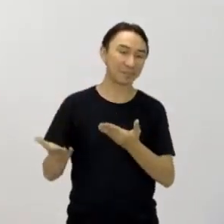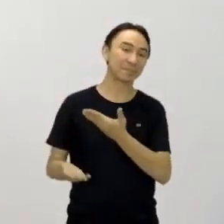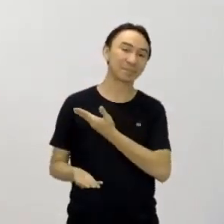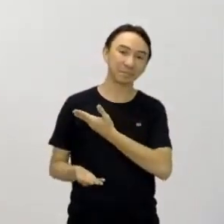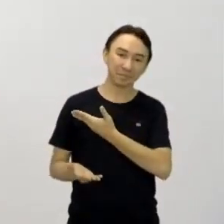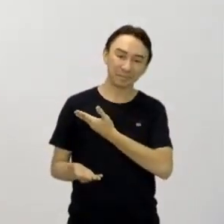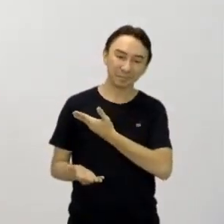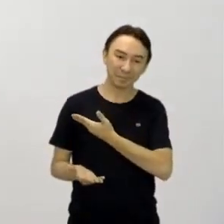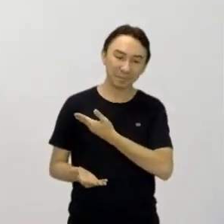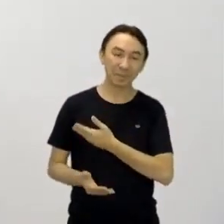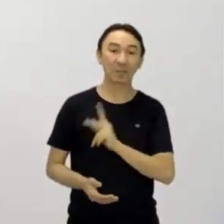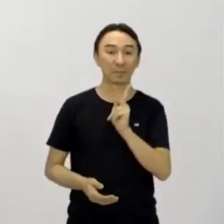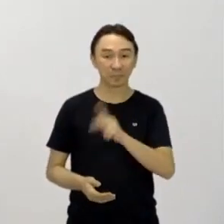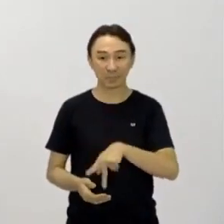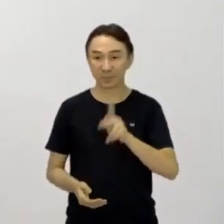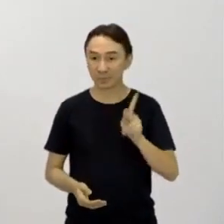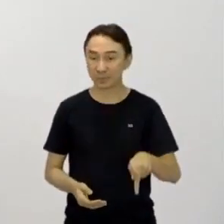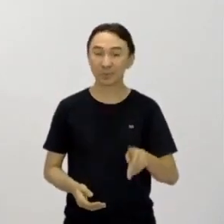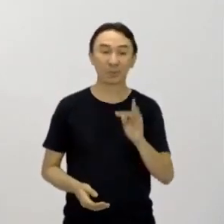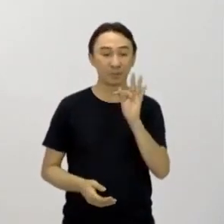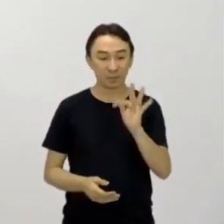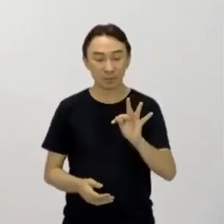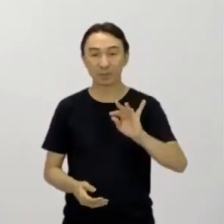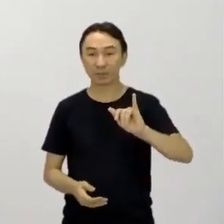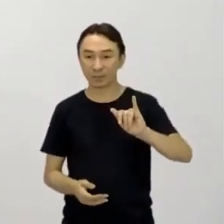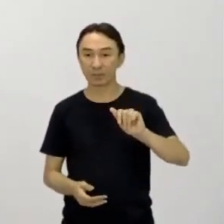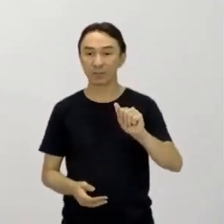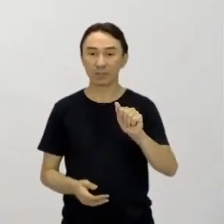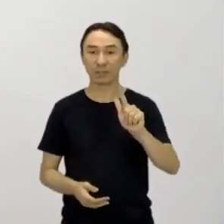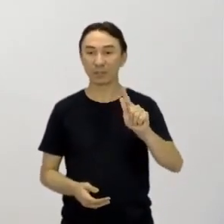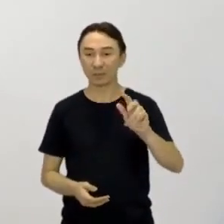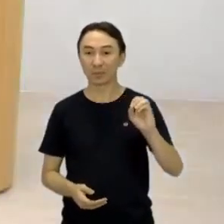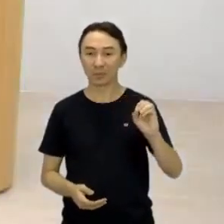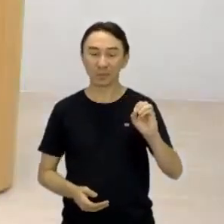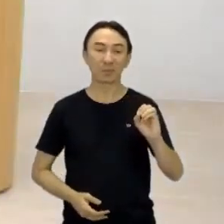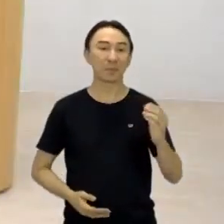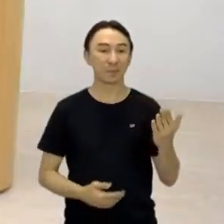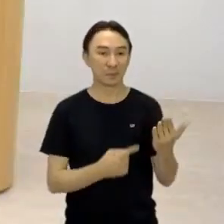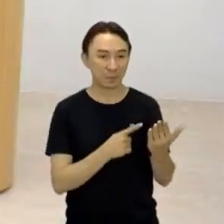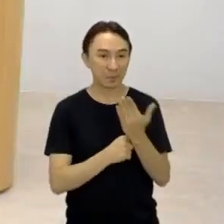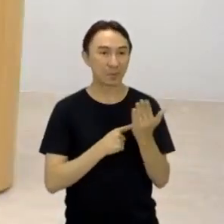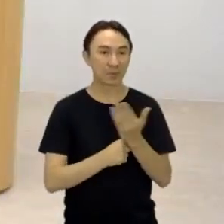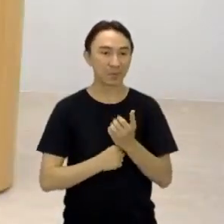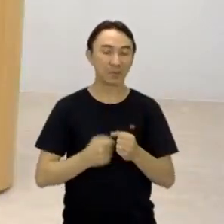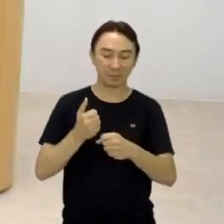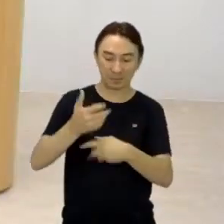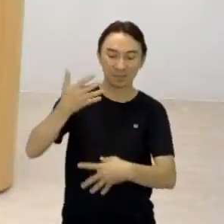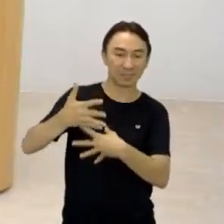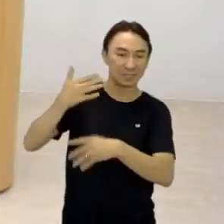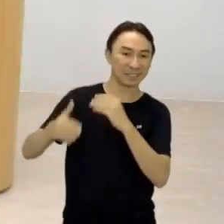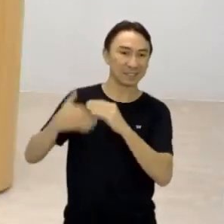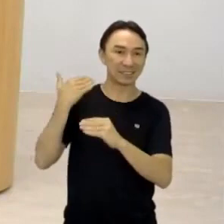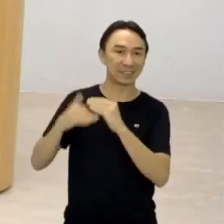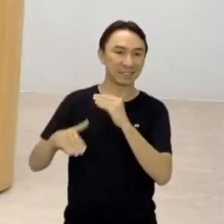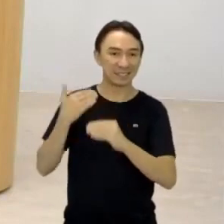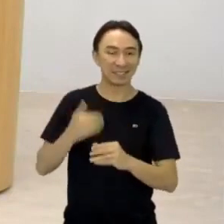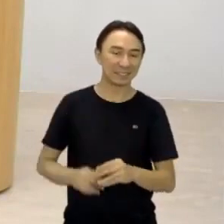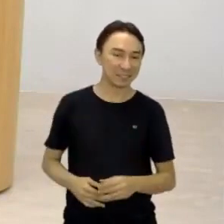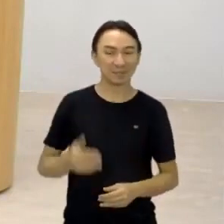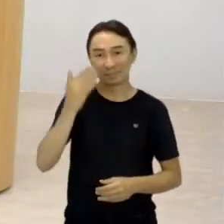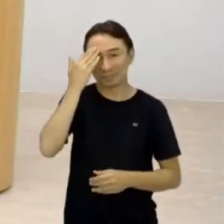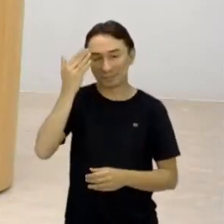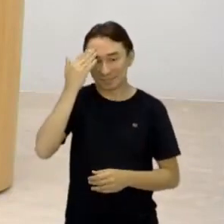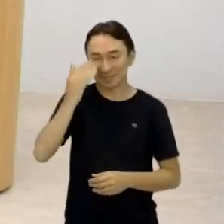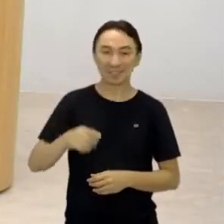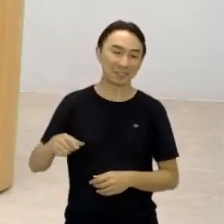professor Tiago, que vai aqui nos ajudar nos momentos de interação, né, Tiago? Obrigado, Magno. Estamos aí na atividade, certo? Vamos que